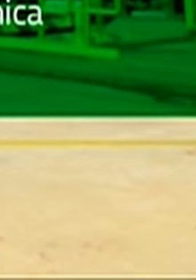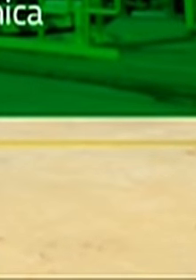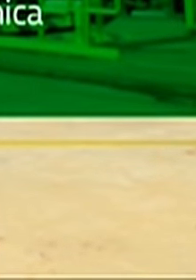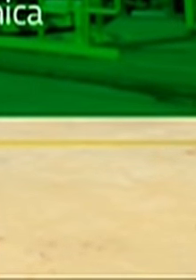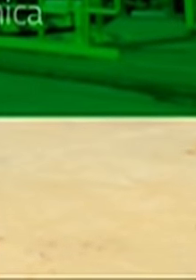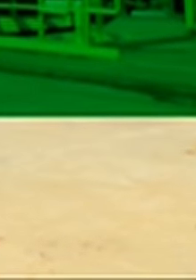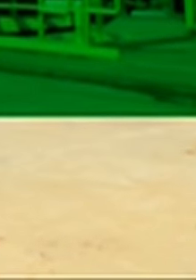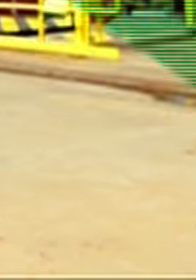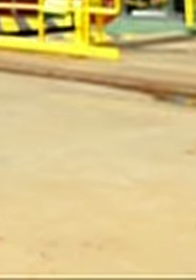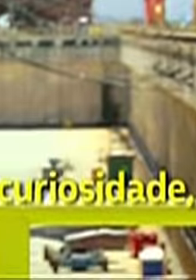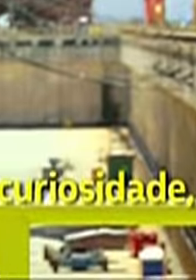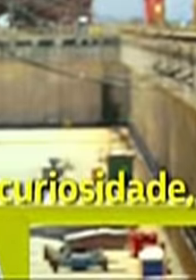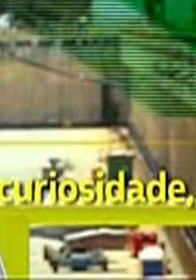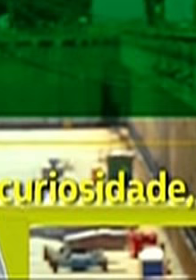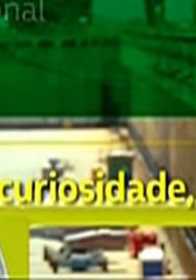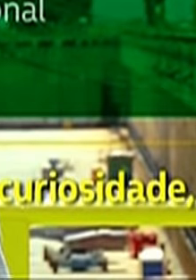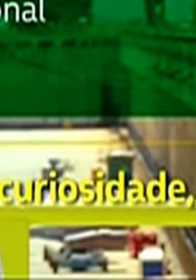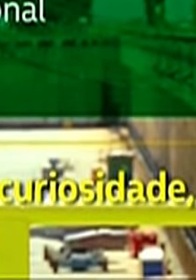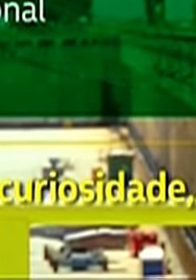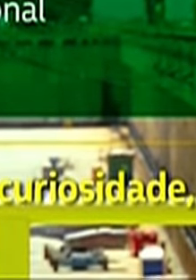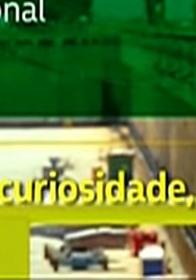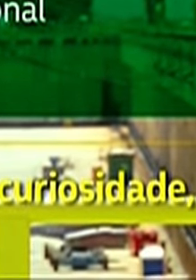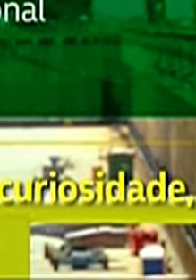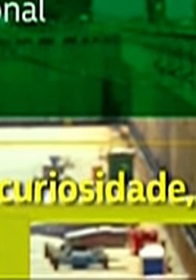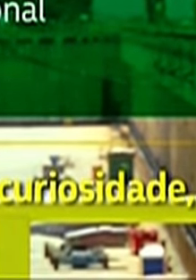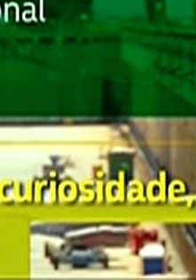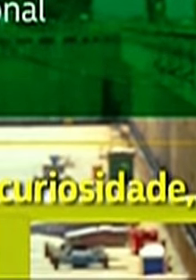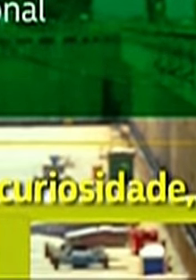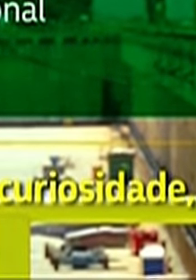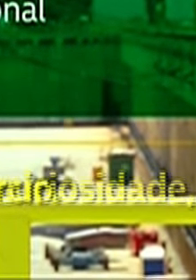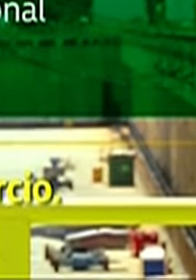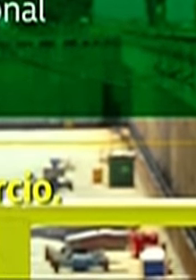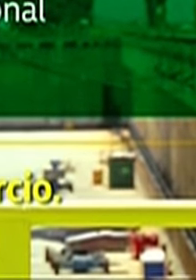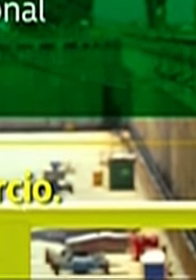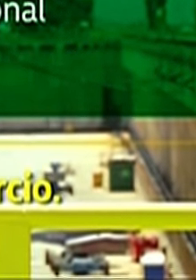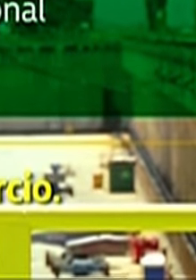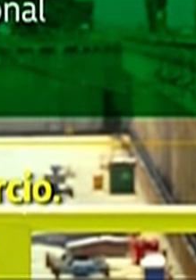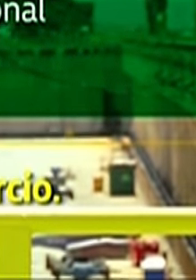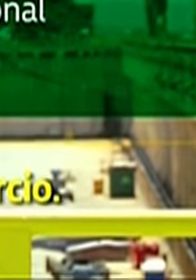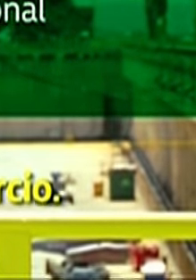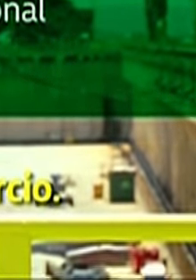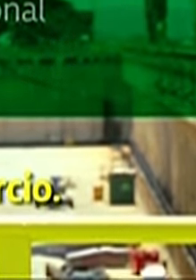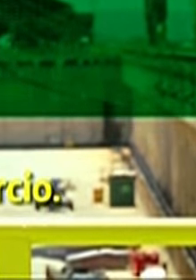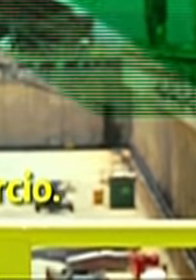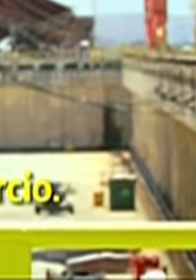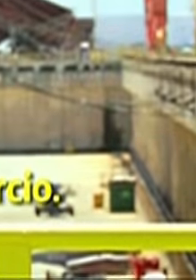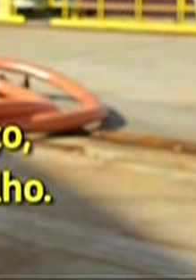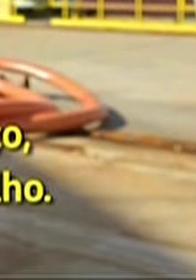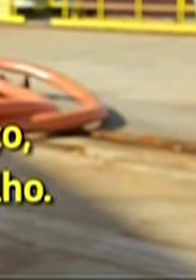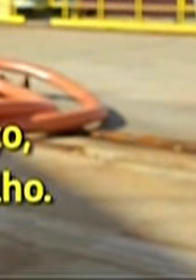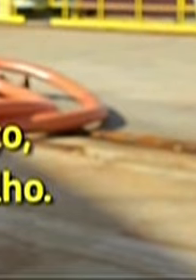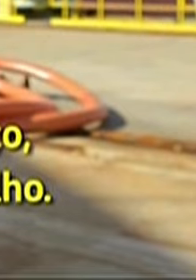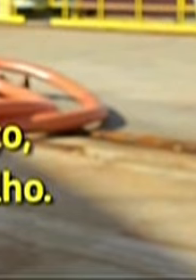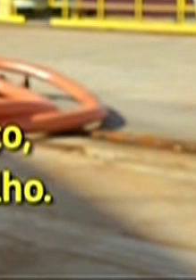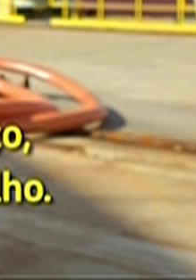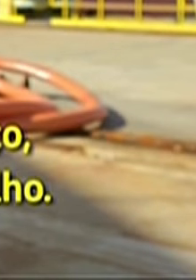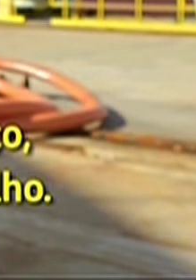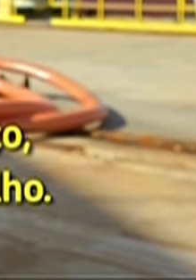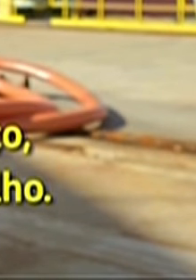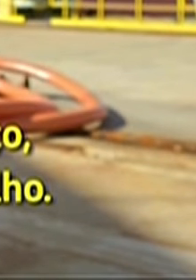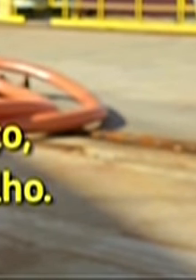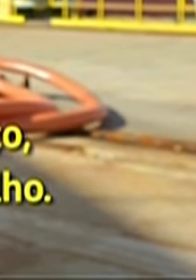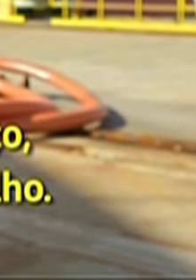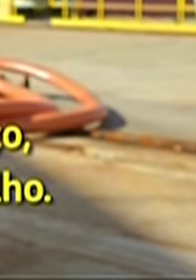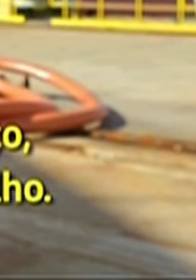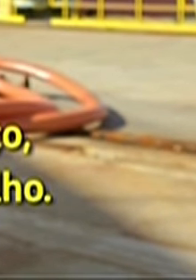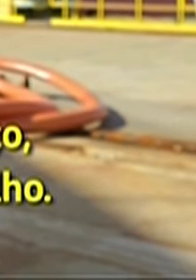profissional e de vida pessoal. Entrei aqui no estaleiro meio por curiosidade. Antes eu trabalhava no comércio. Hoje eu gosto do que eu